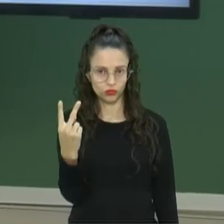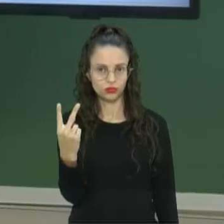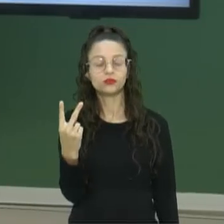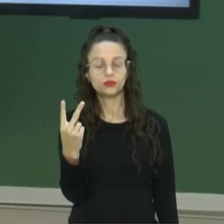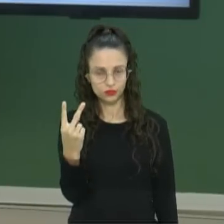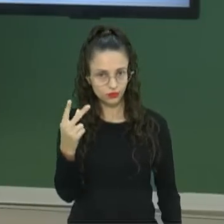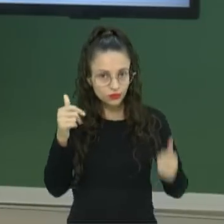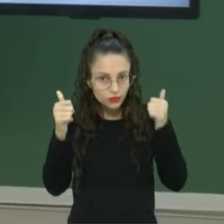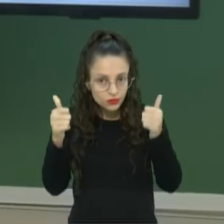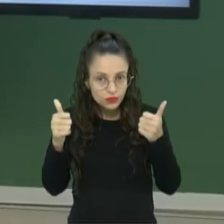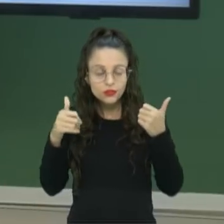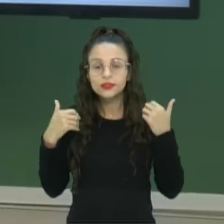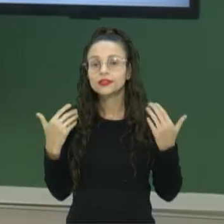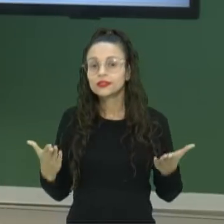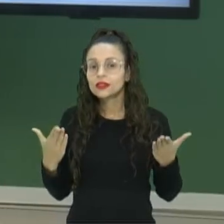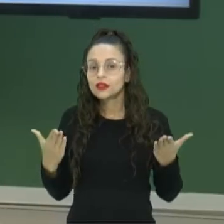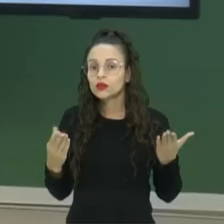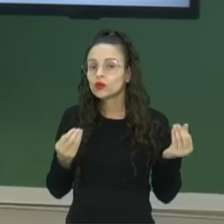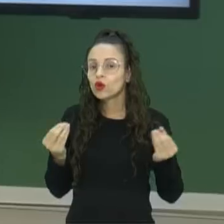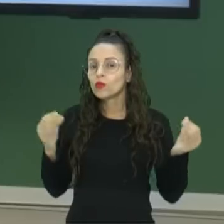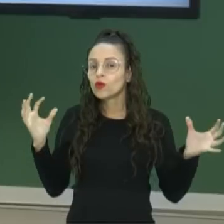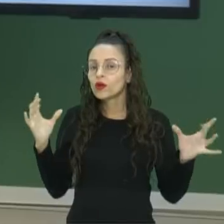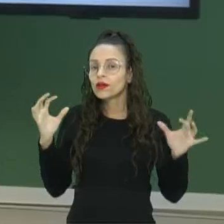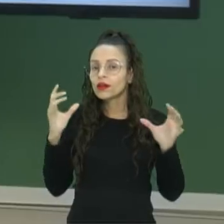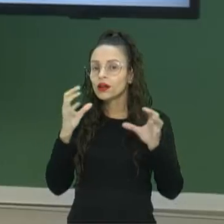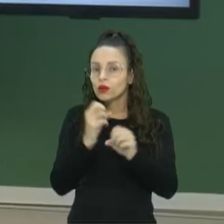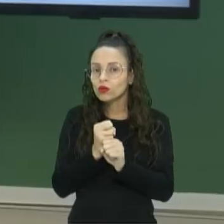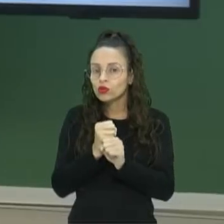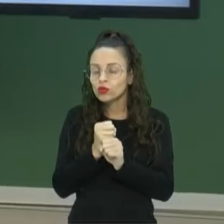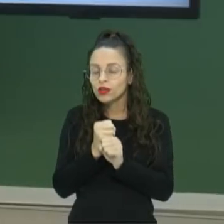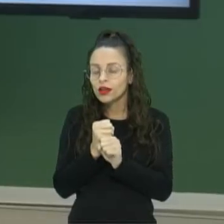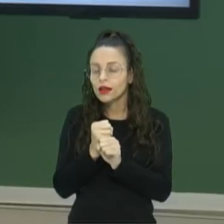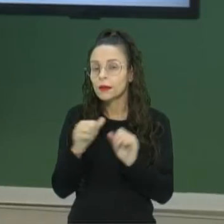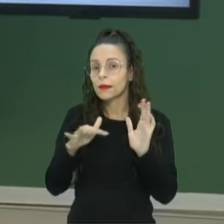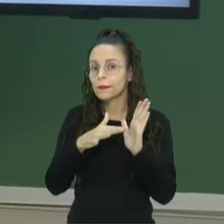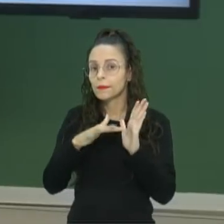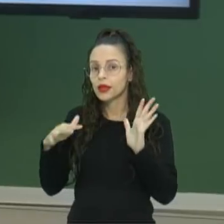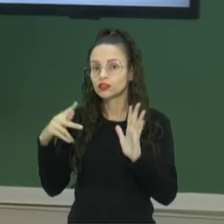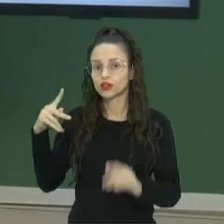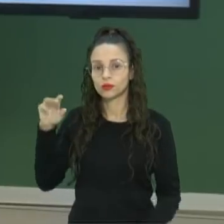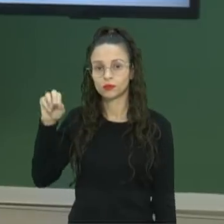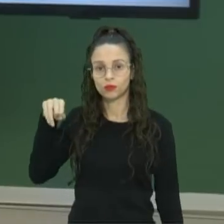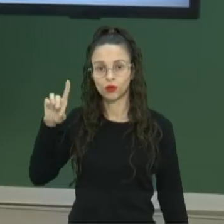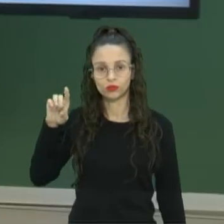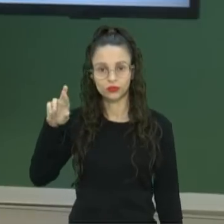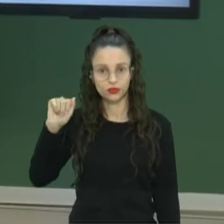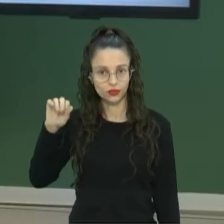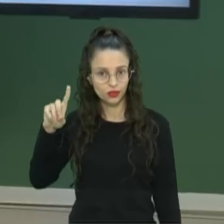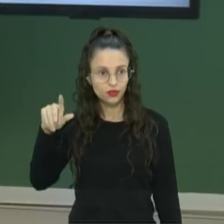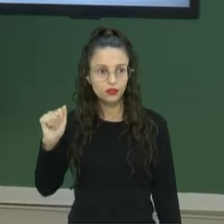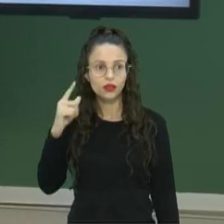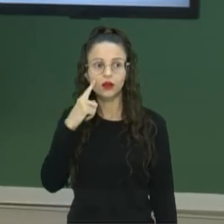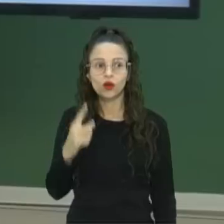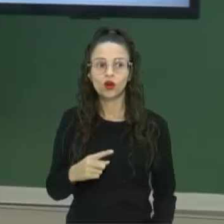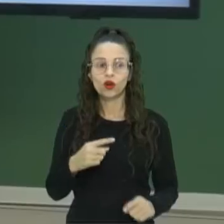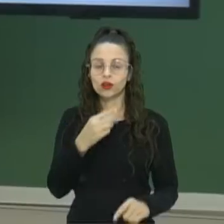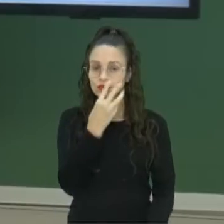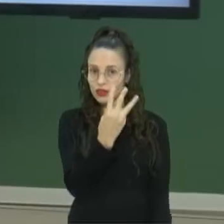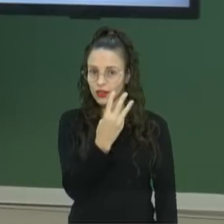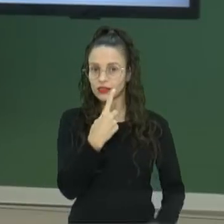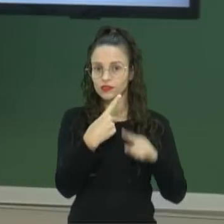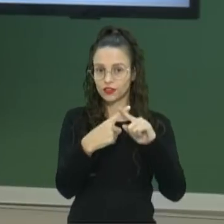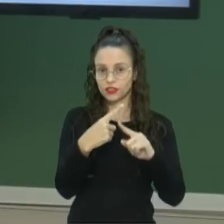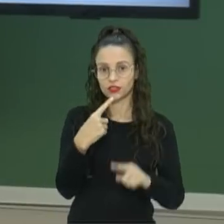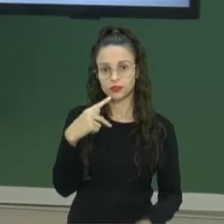2, ok? Então, como que a gente calcula a média ponderada? A gente multiplica, ó, 3 vezes o